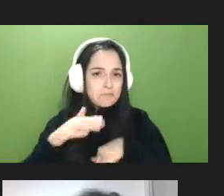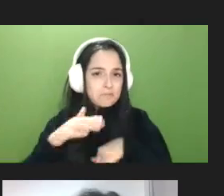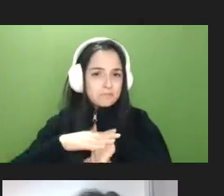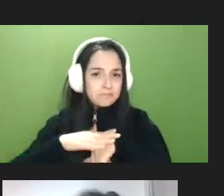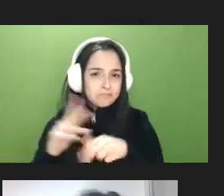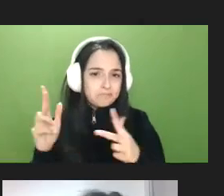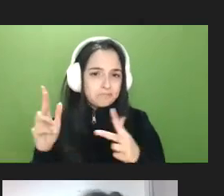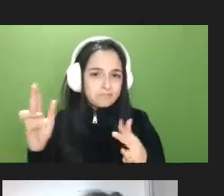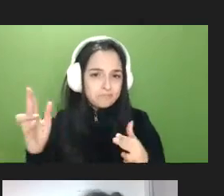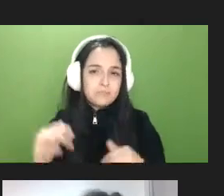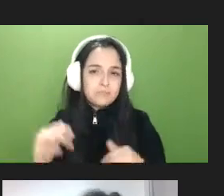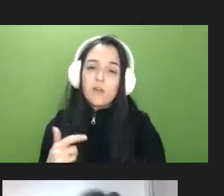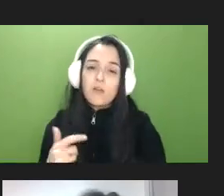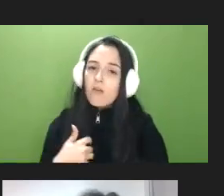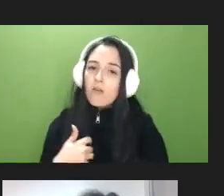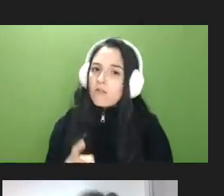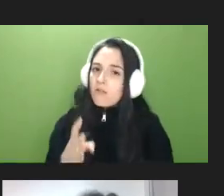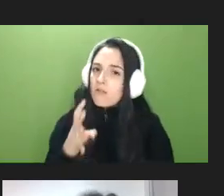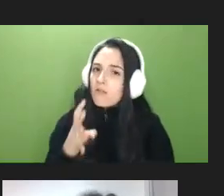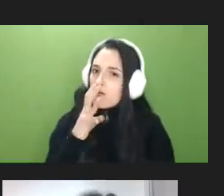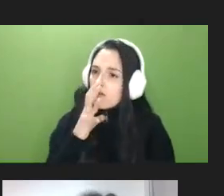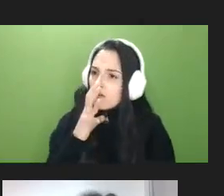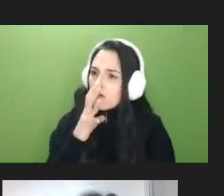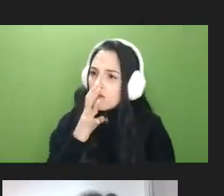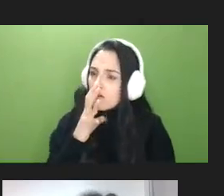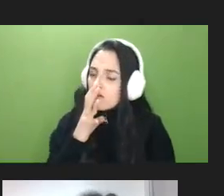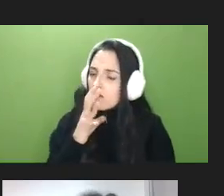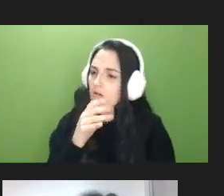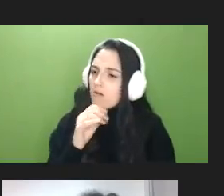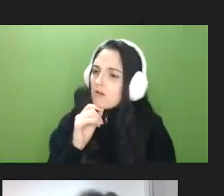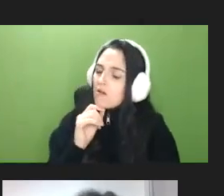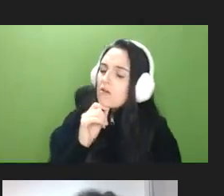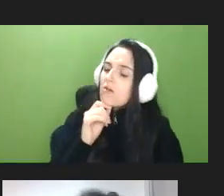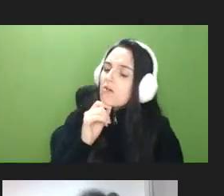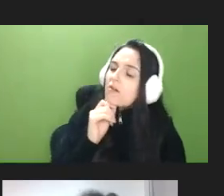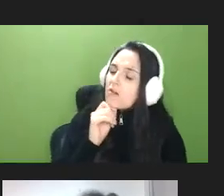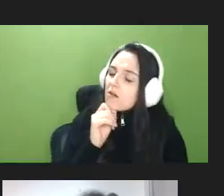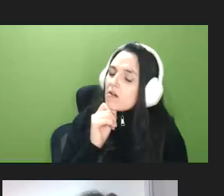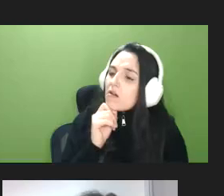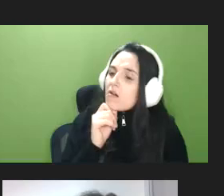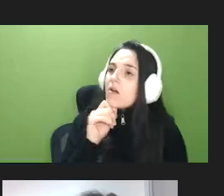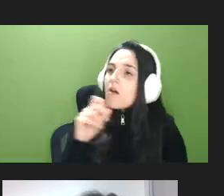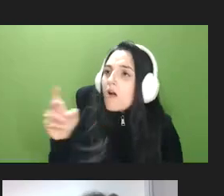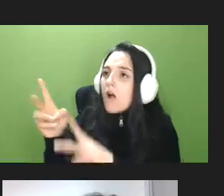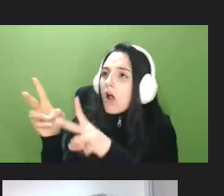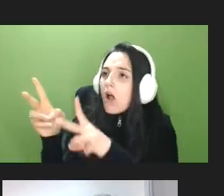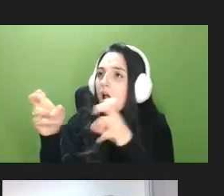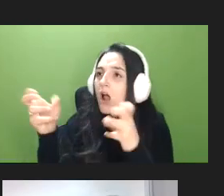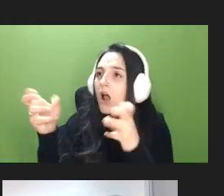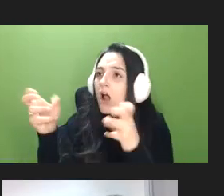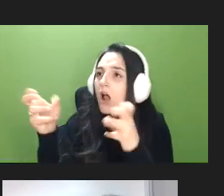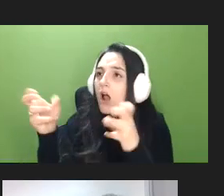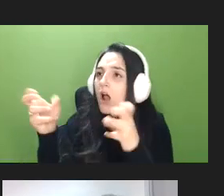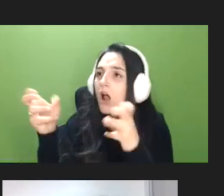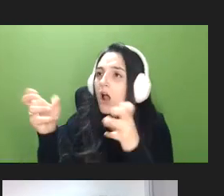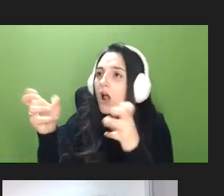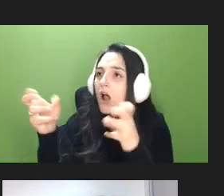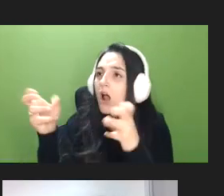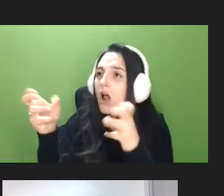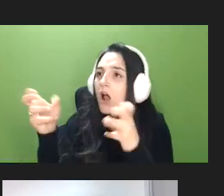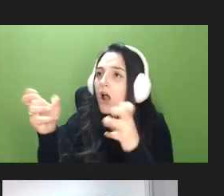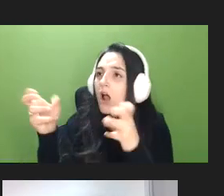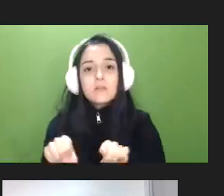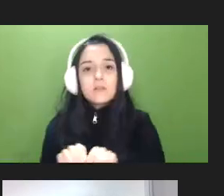Eu fiquei encantada, né, de perceber aquelas interações acontecendo, e ao mesmo tempo eu